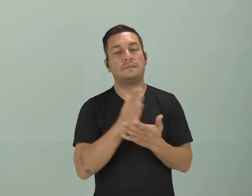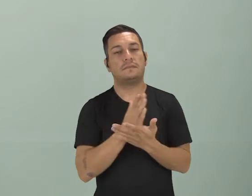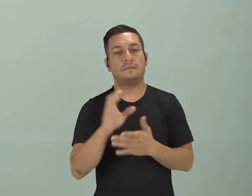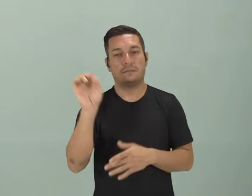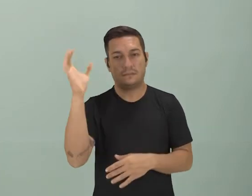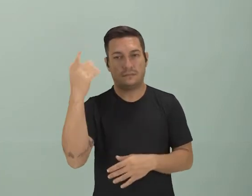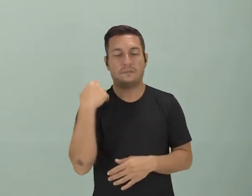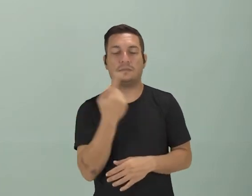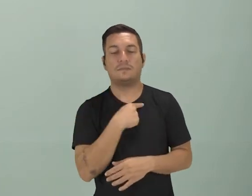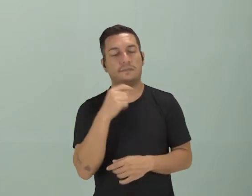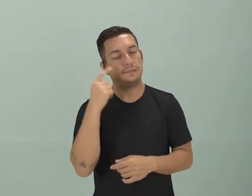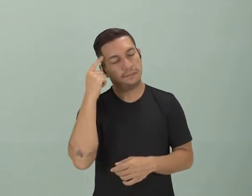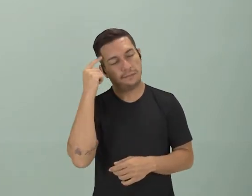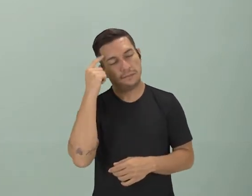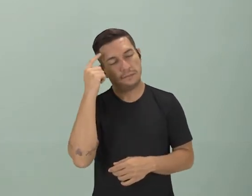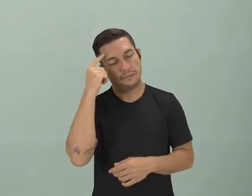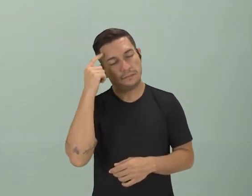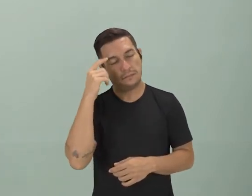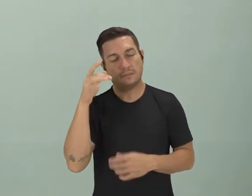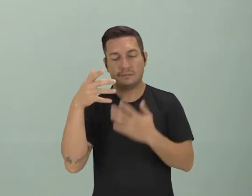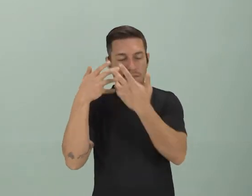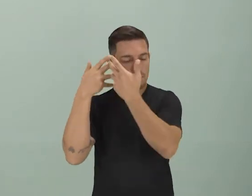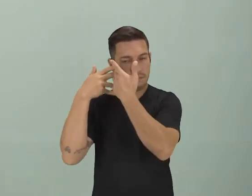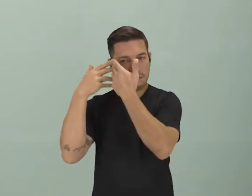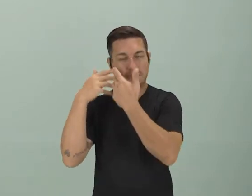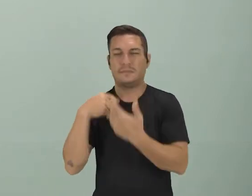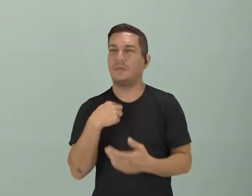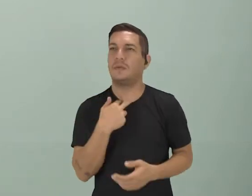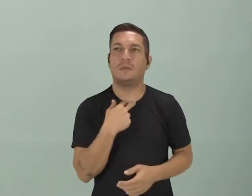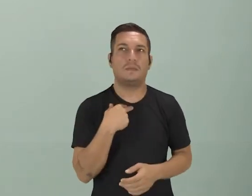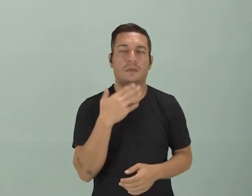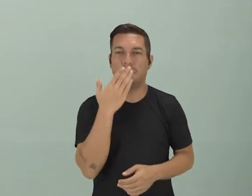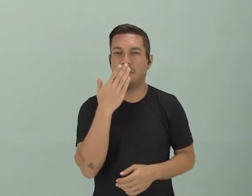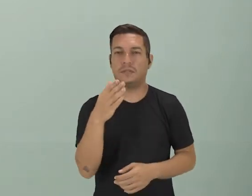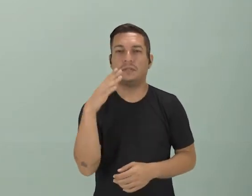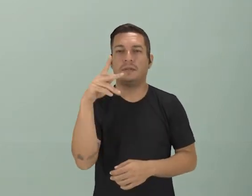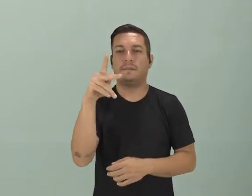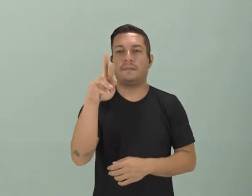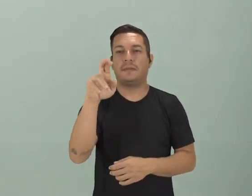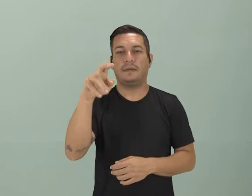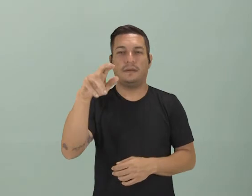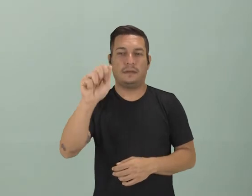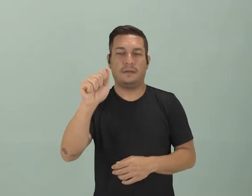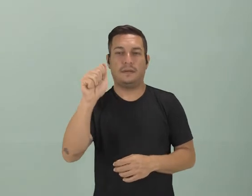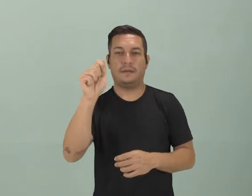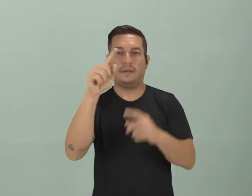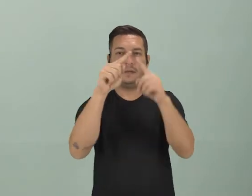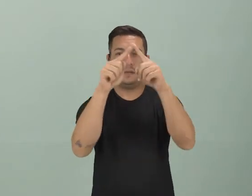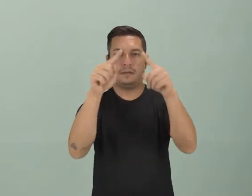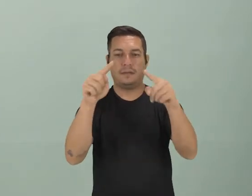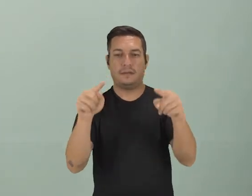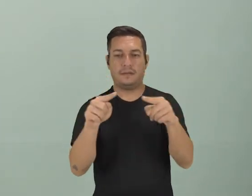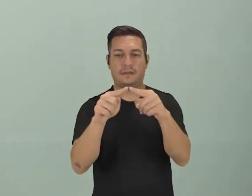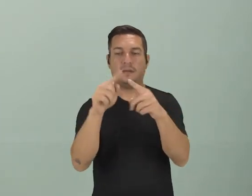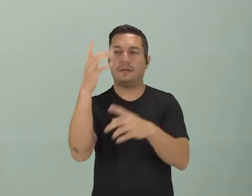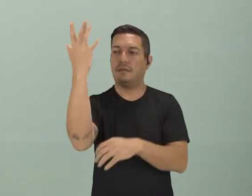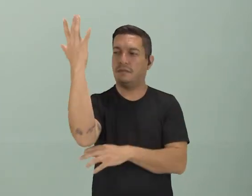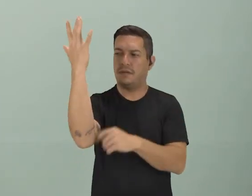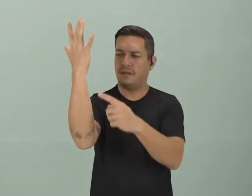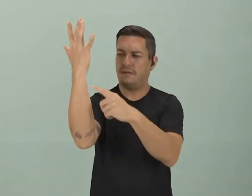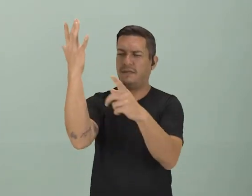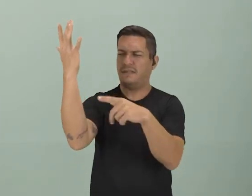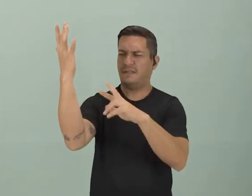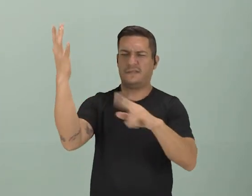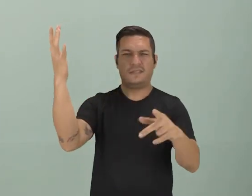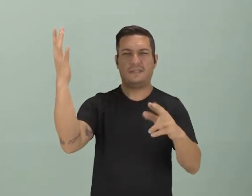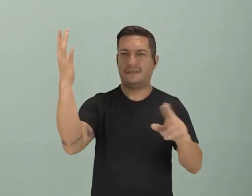em que nós vamos parar e refletir. Realmente, eu não posso pedir peras a um homo, não posso esperar que algo seja diferente daquilo que ele pode